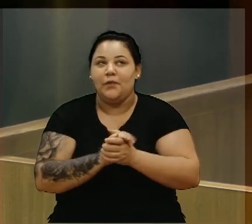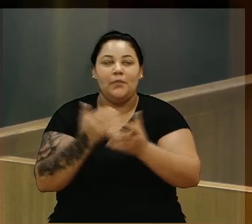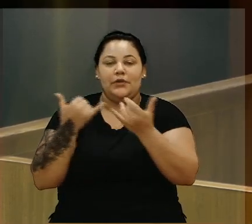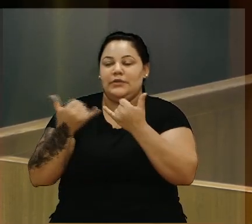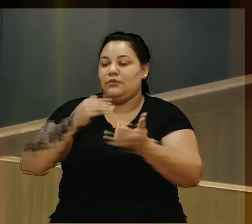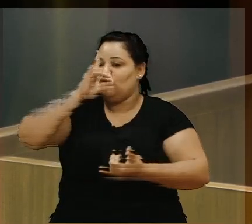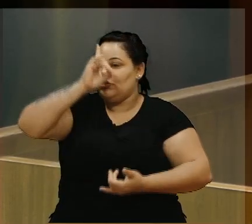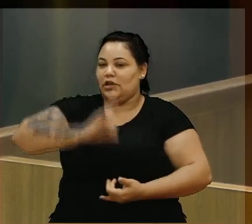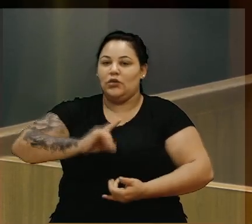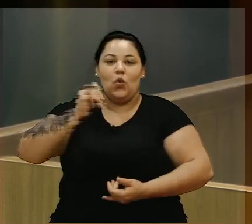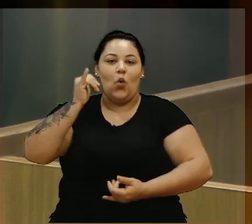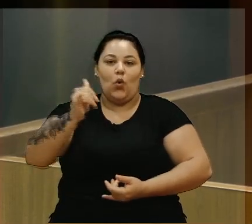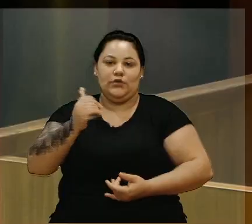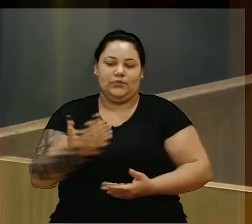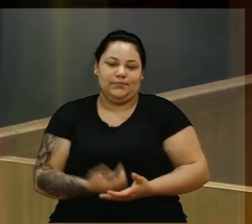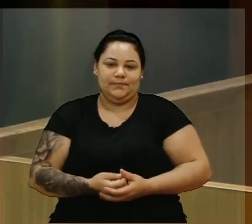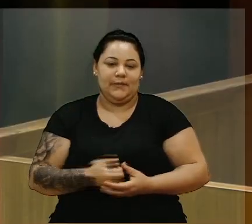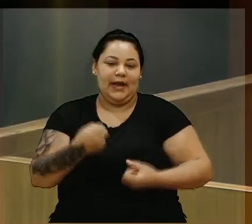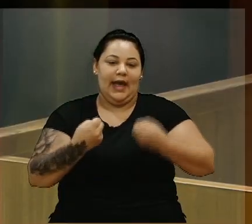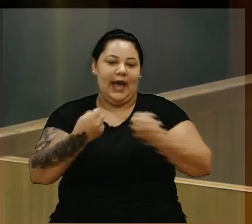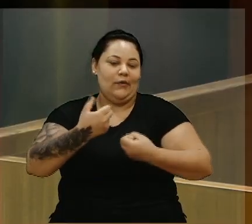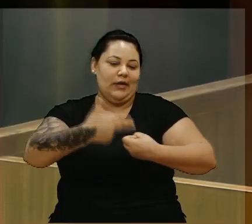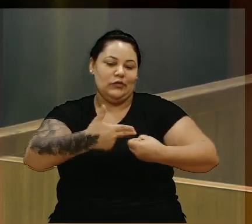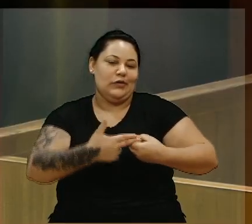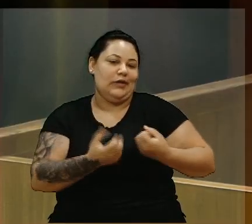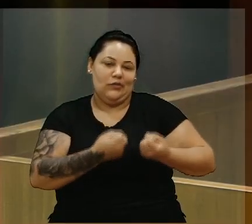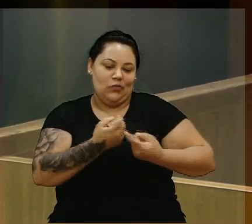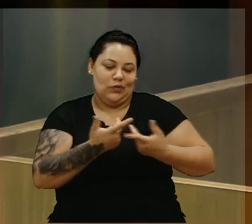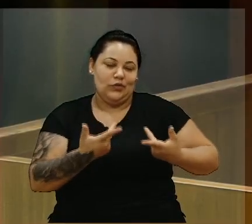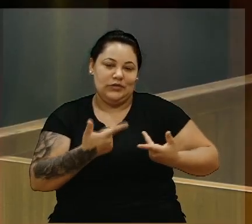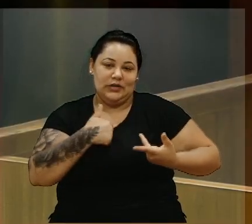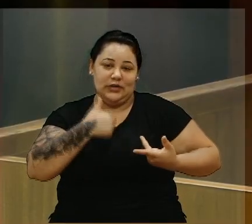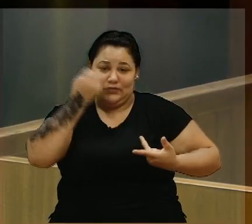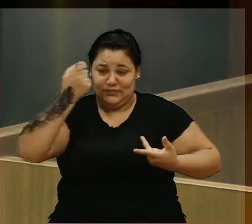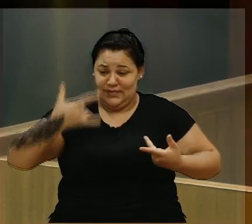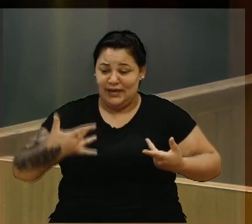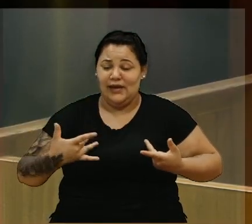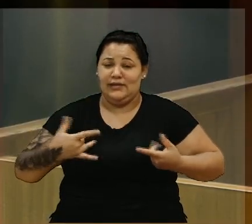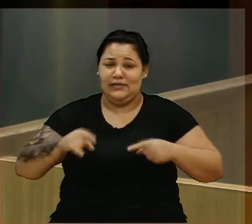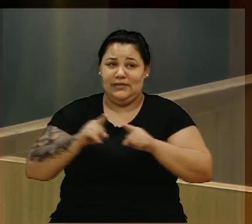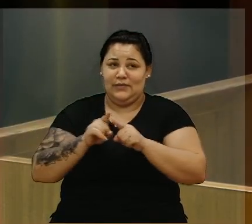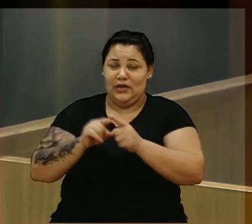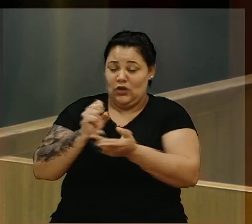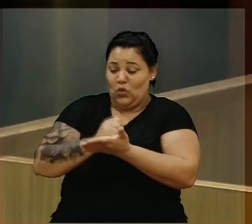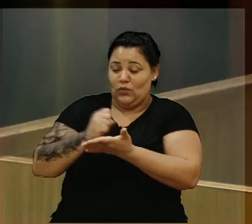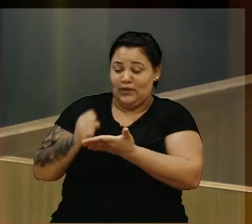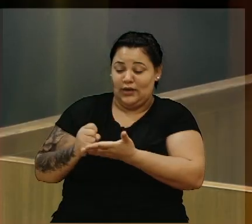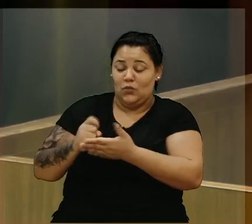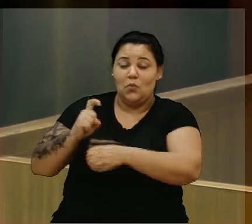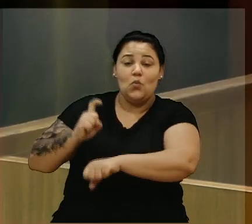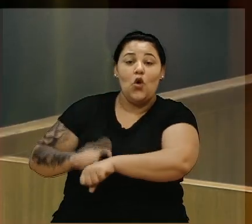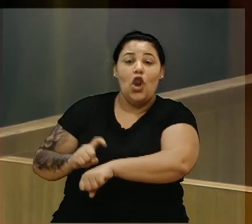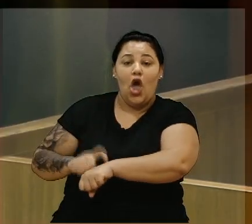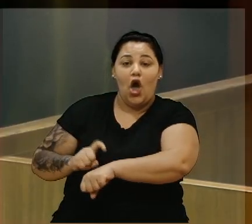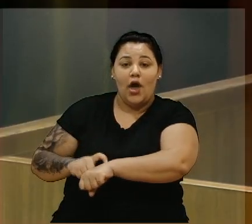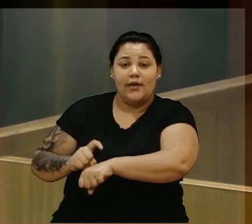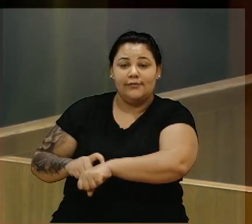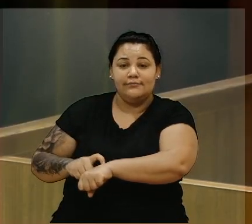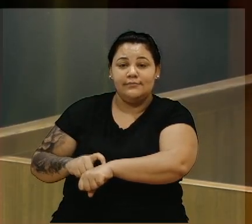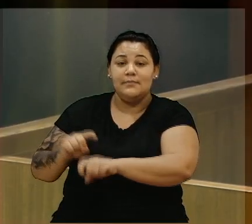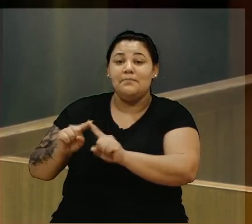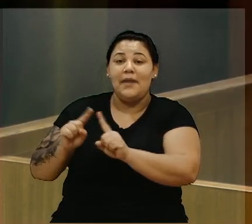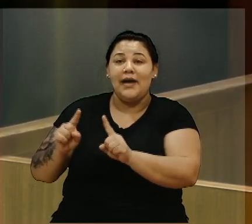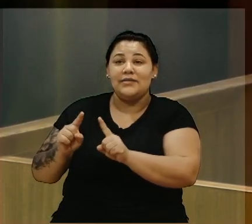vale-transporte, a questão, como eu comentei, de contratações por hora, mas jornadas muito